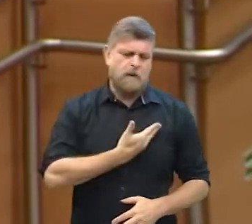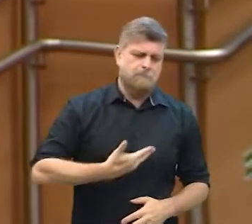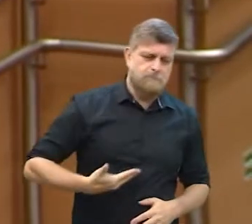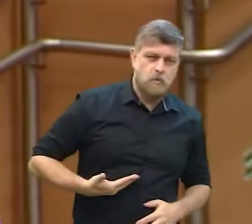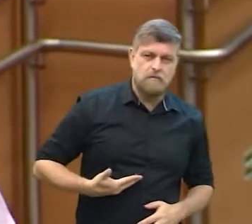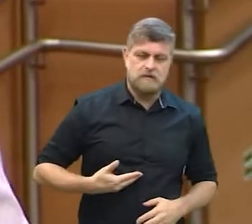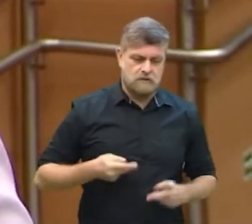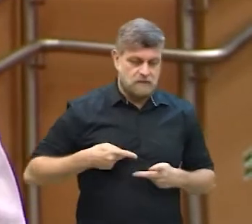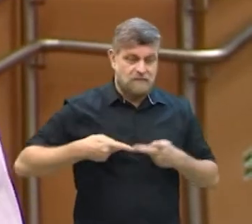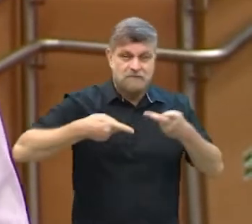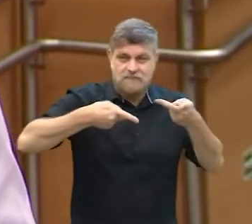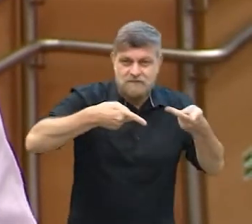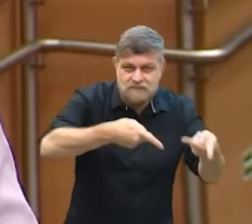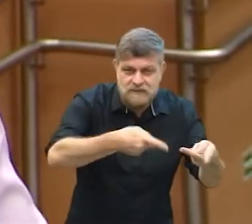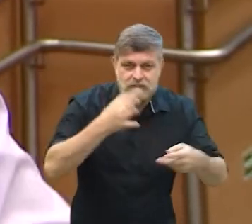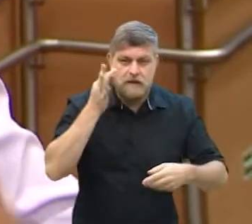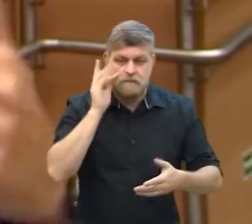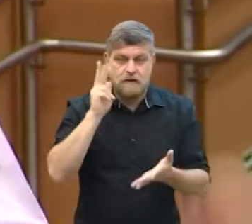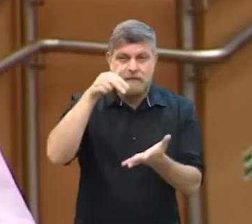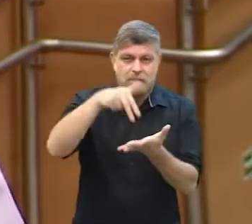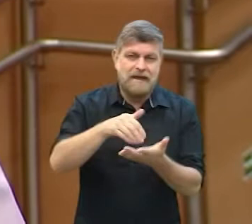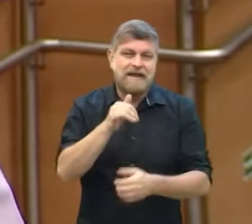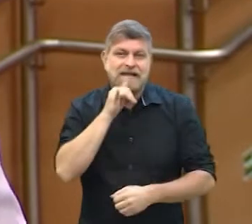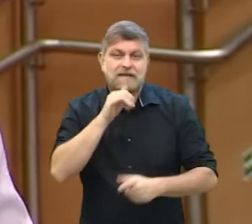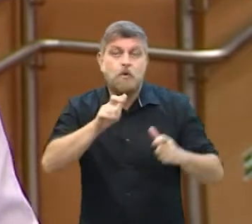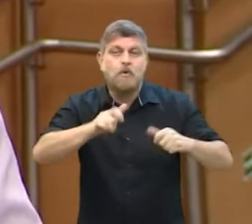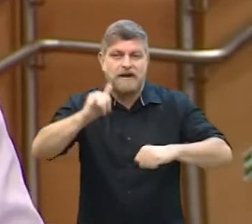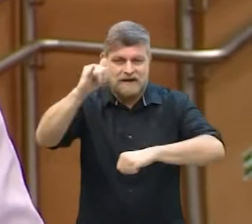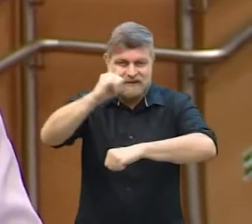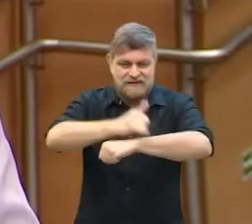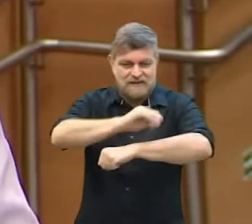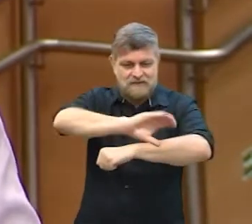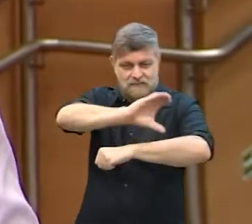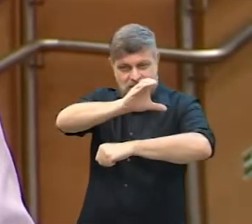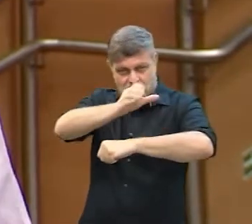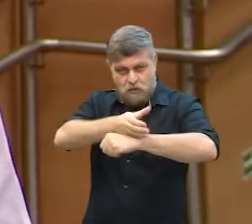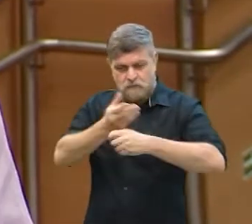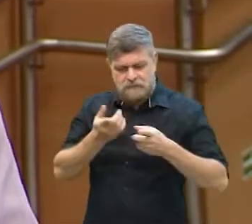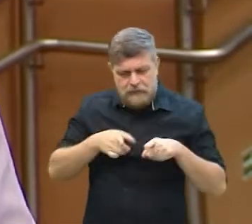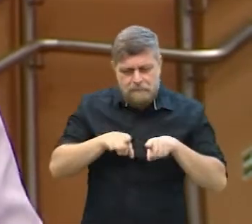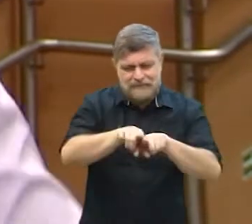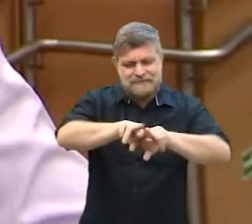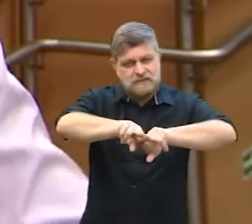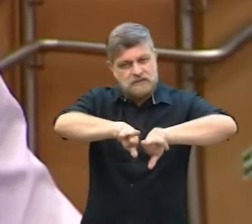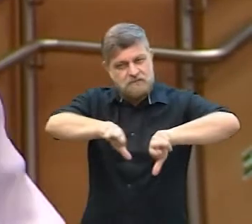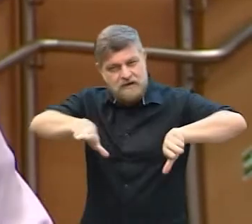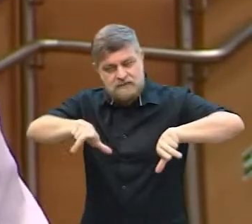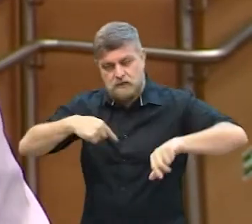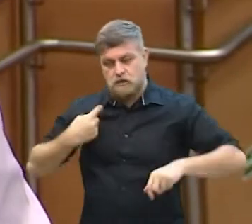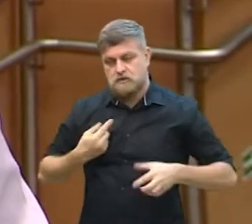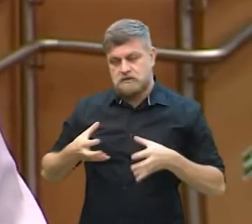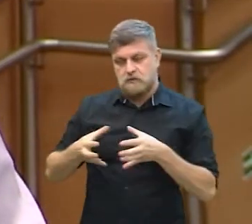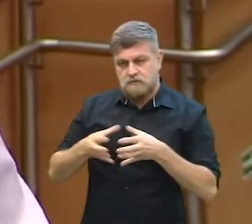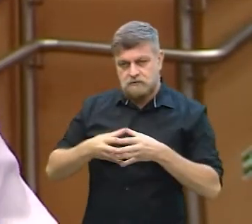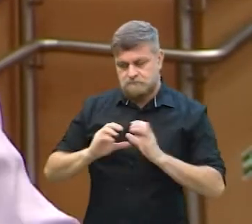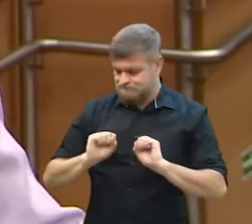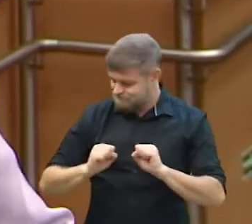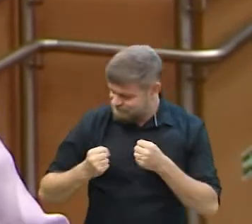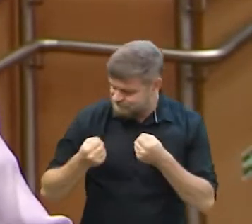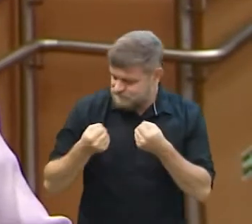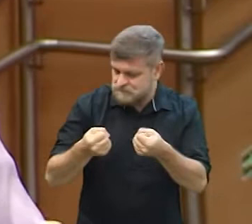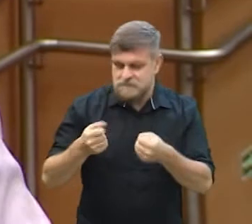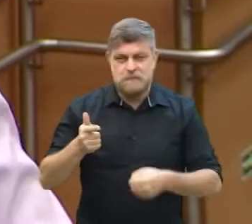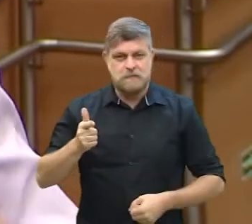instituições privadas, públicas, visitas também, como visitamos o aeroporto de Viracopos, temos várias parcerias, então é